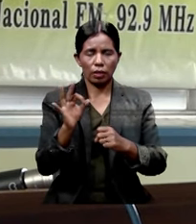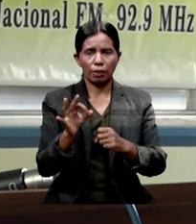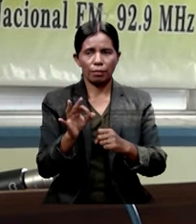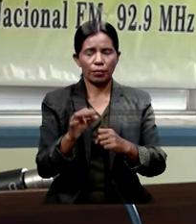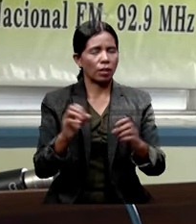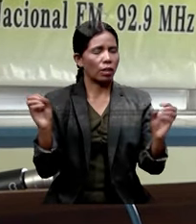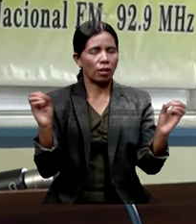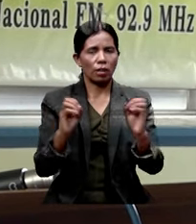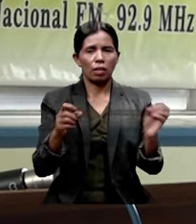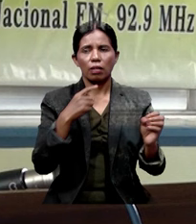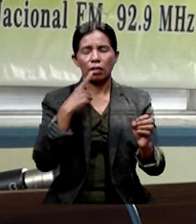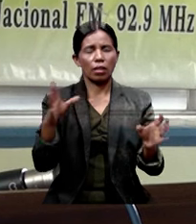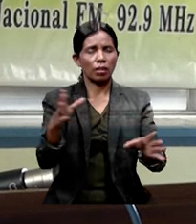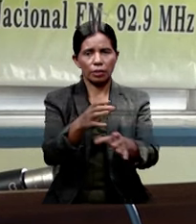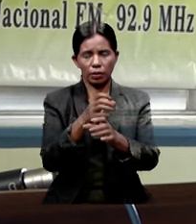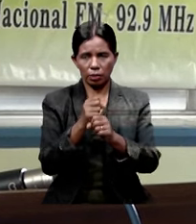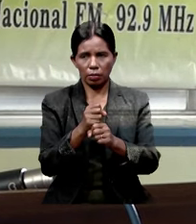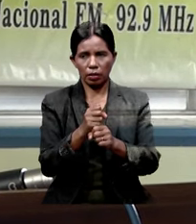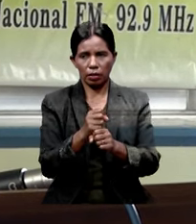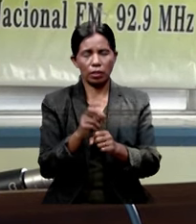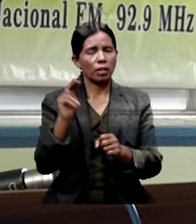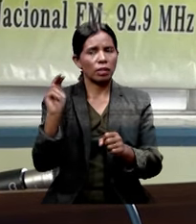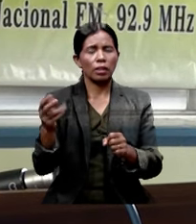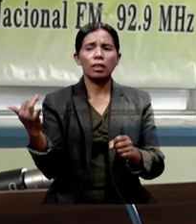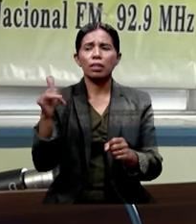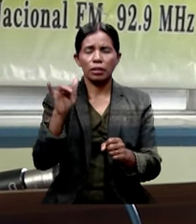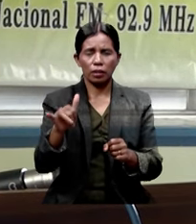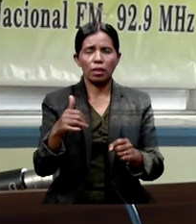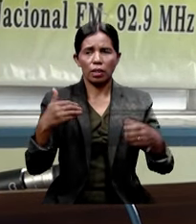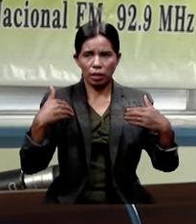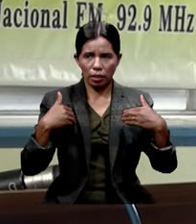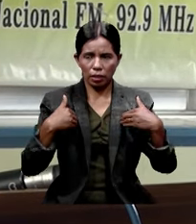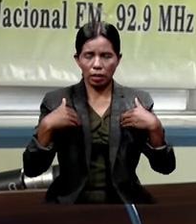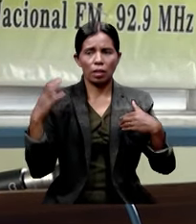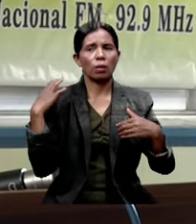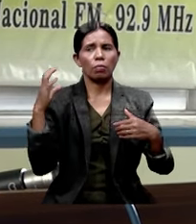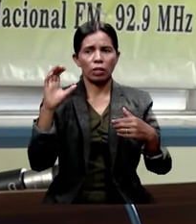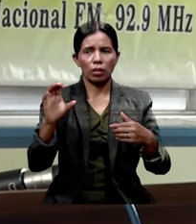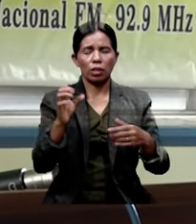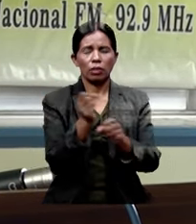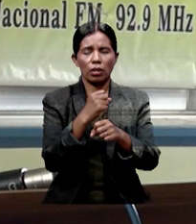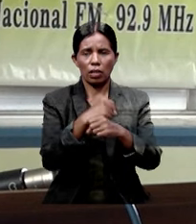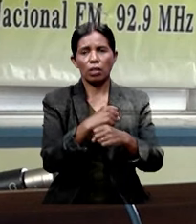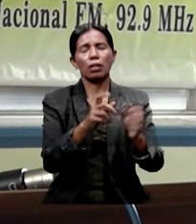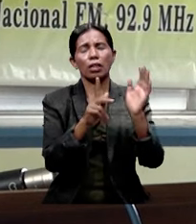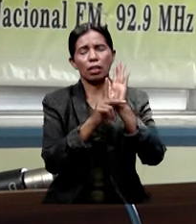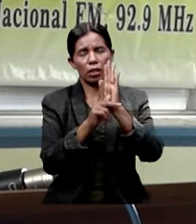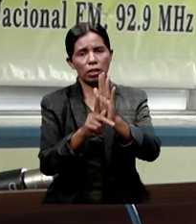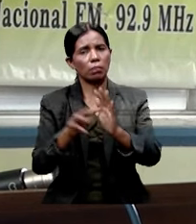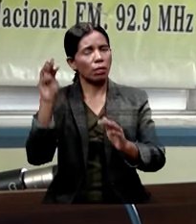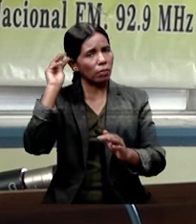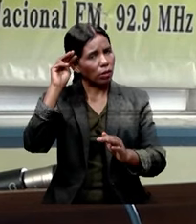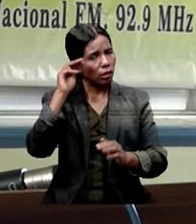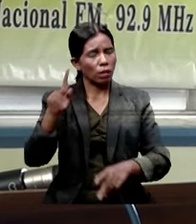la considera no la simo então nia iha competência atu halo ke saba iha ministério